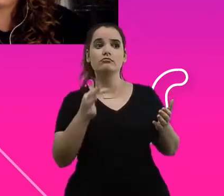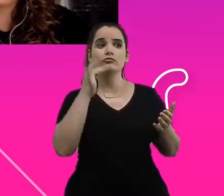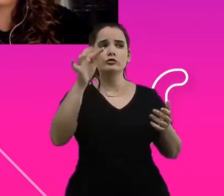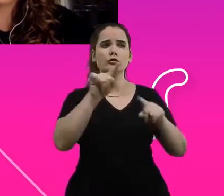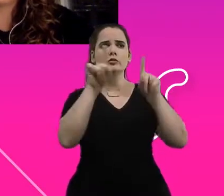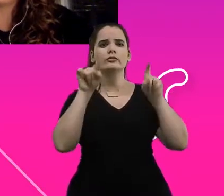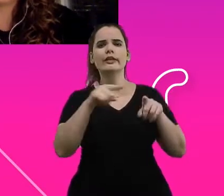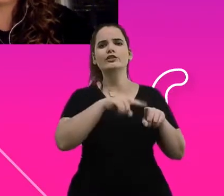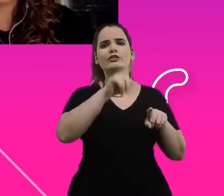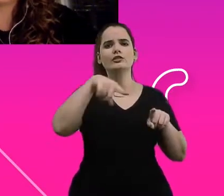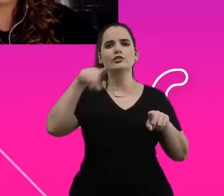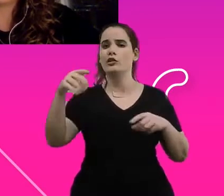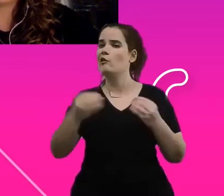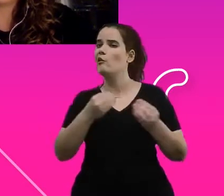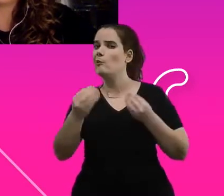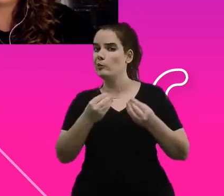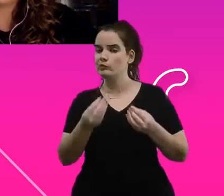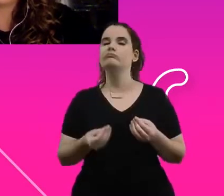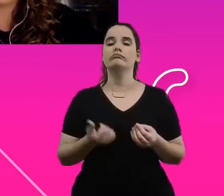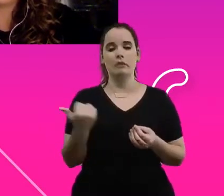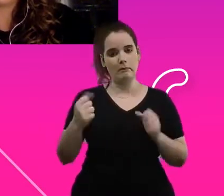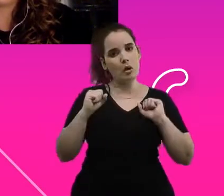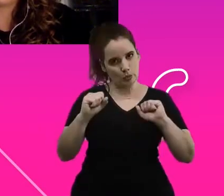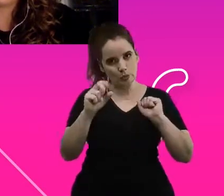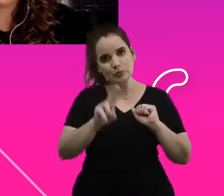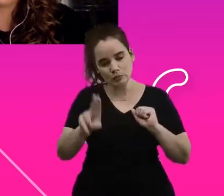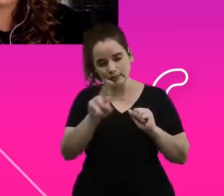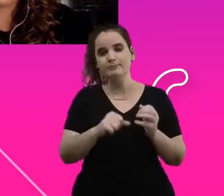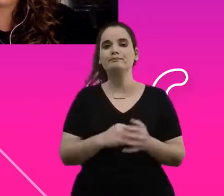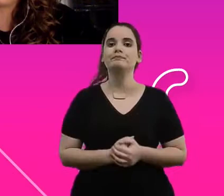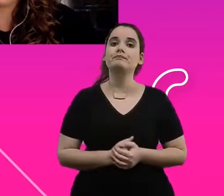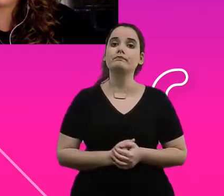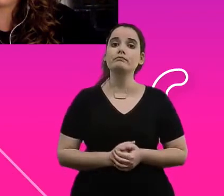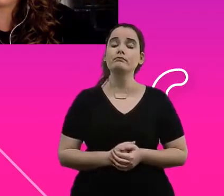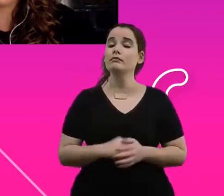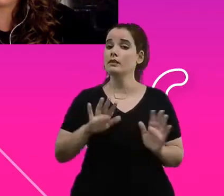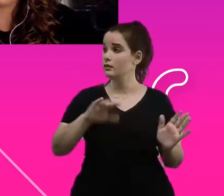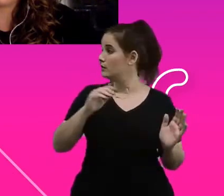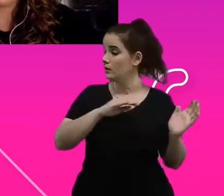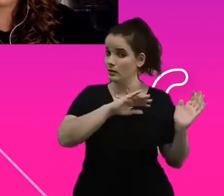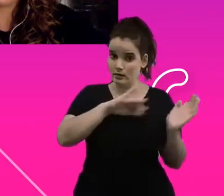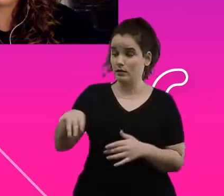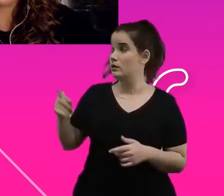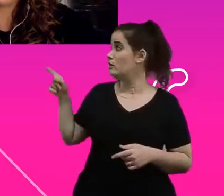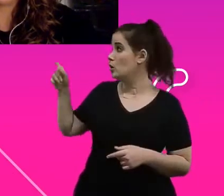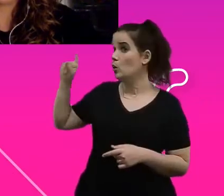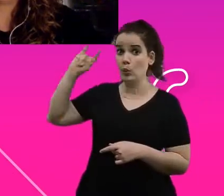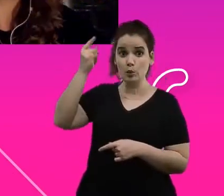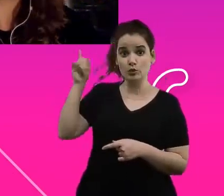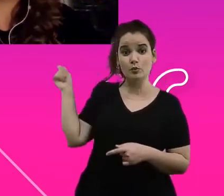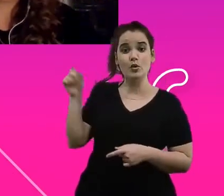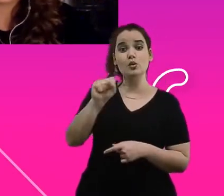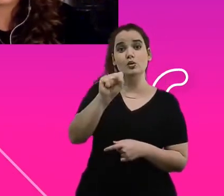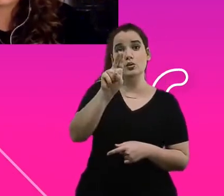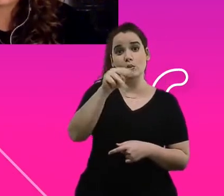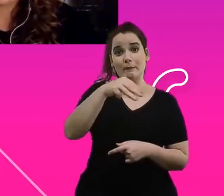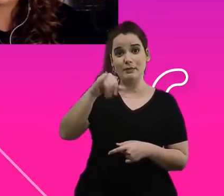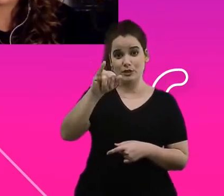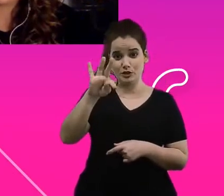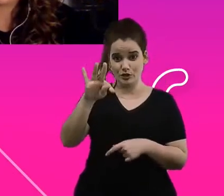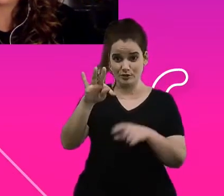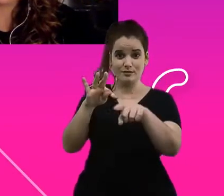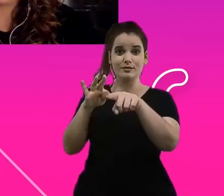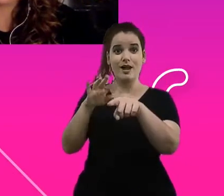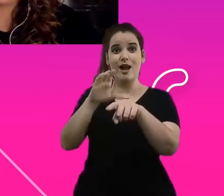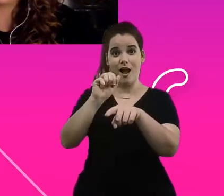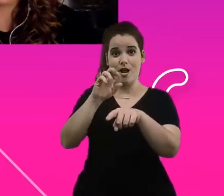slide. E por fim, a nossa última iniciativa foi o Summit, do qual a Carol e o Tiago fizeram parte, onde